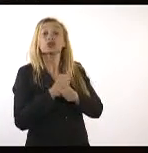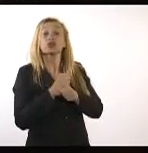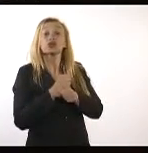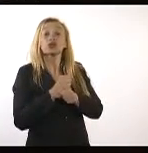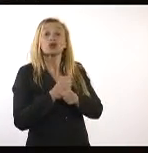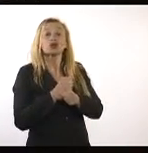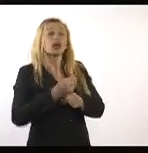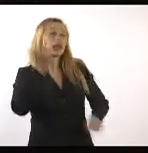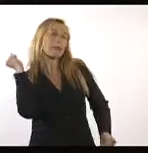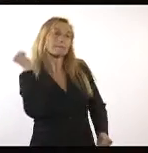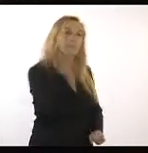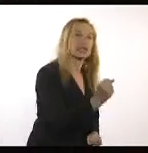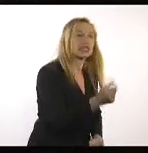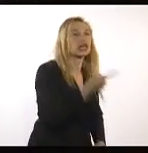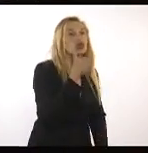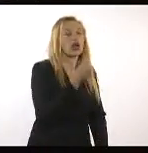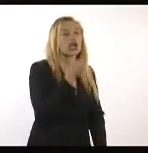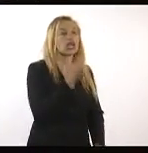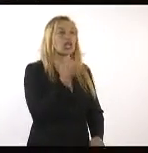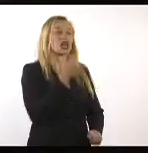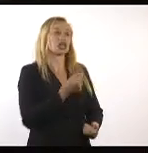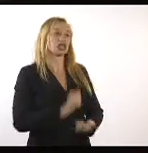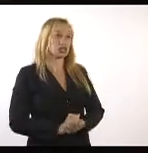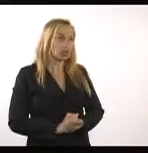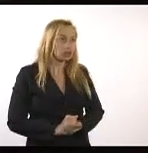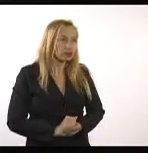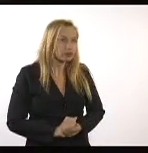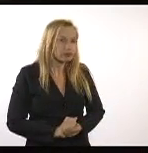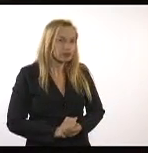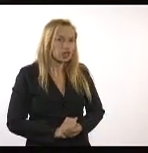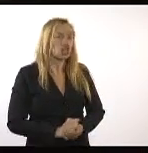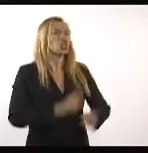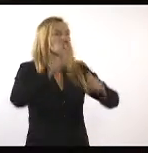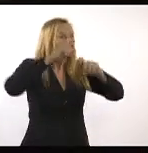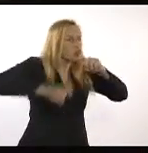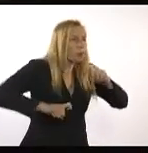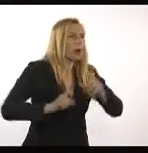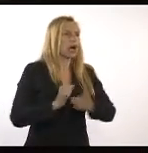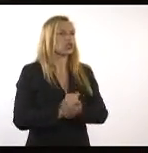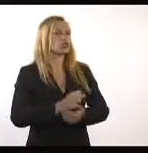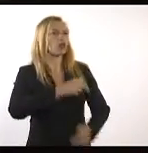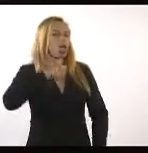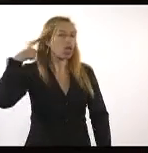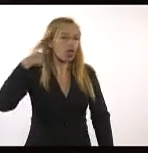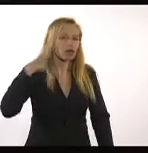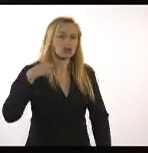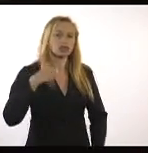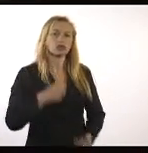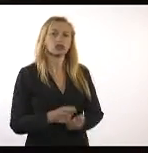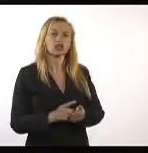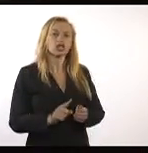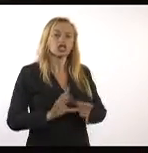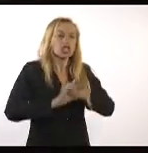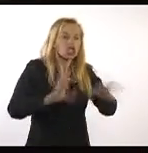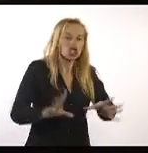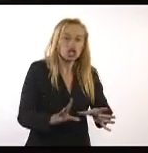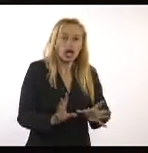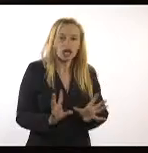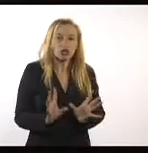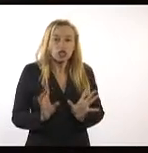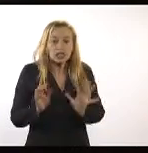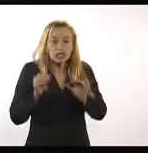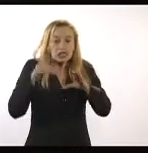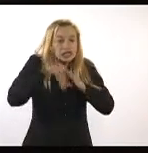por ter cometido um crime horrendo de estuprado e matado e mantido sob